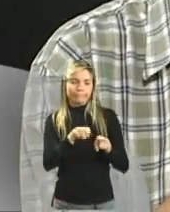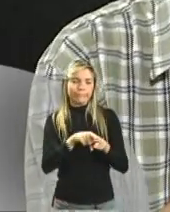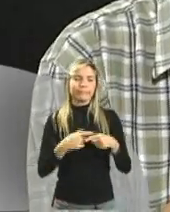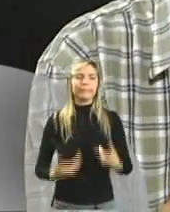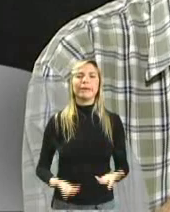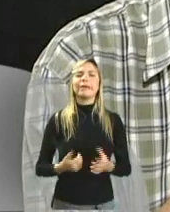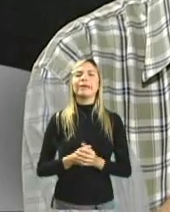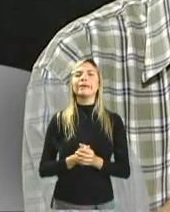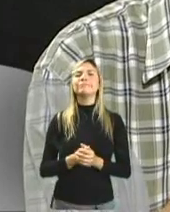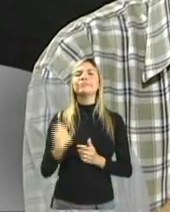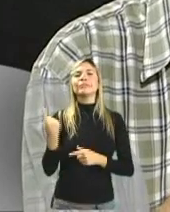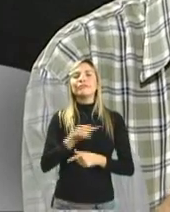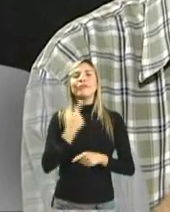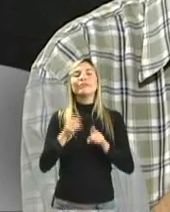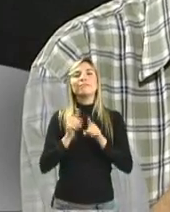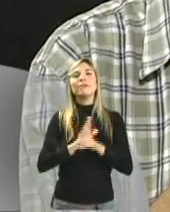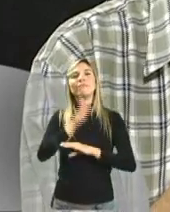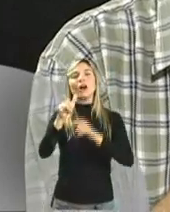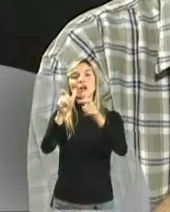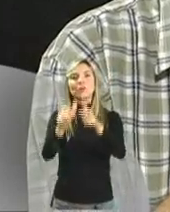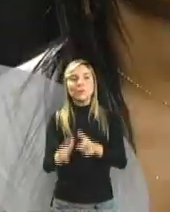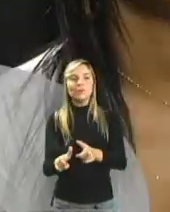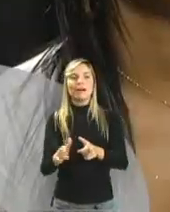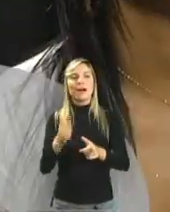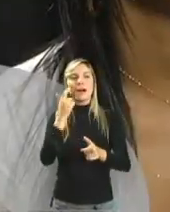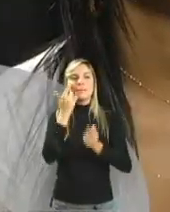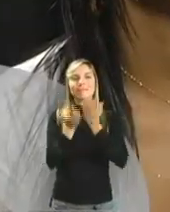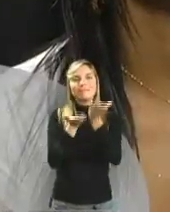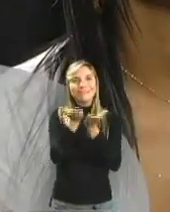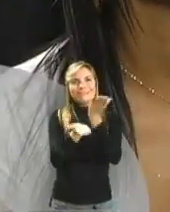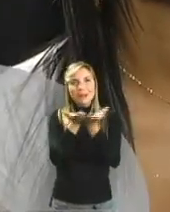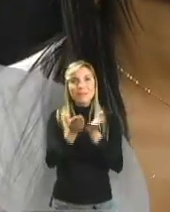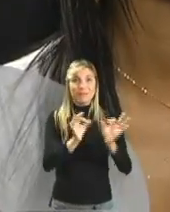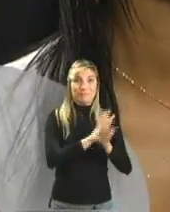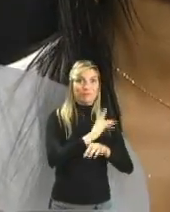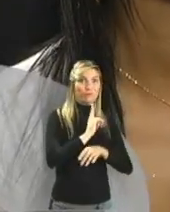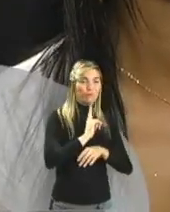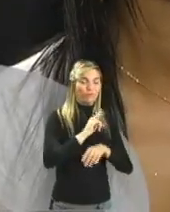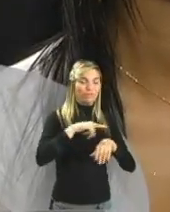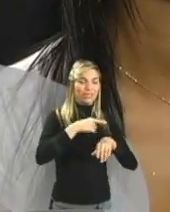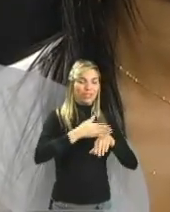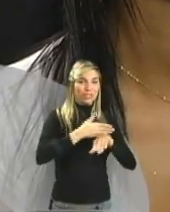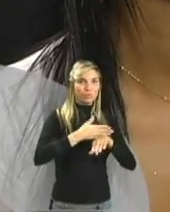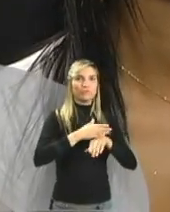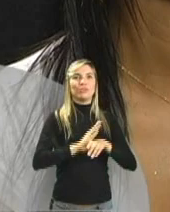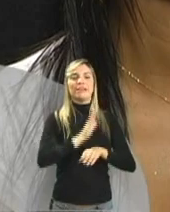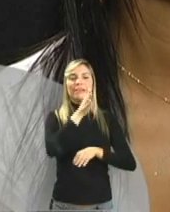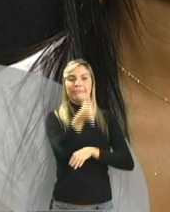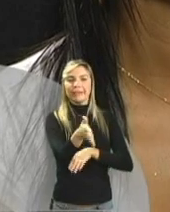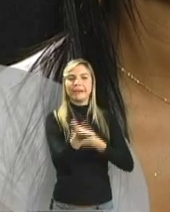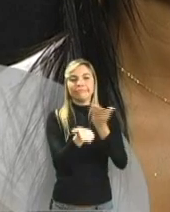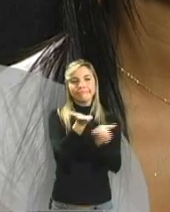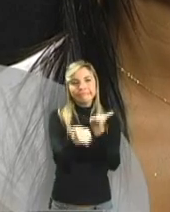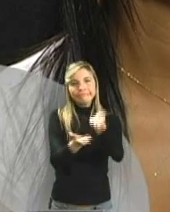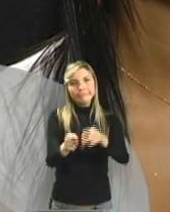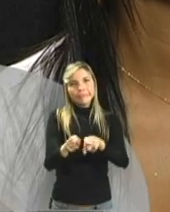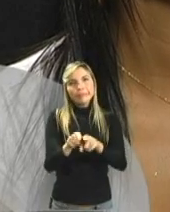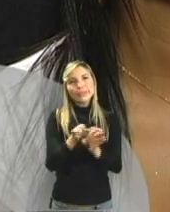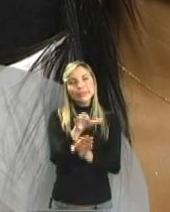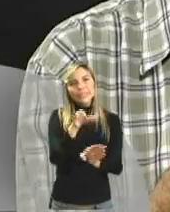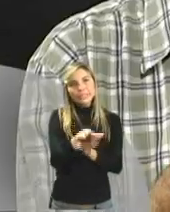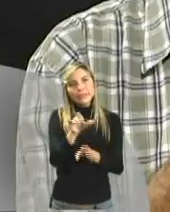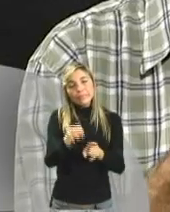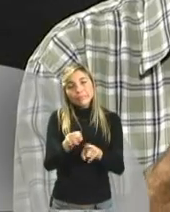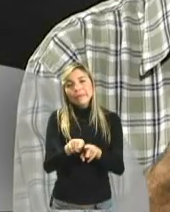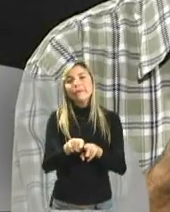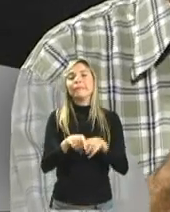Já trabalhamos na unidade de reabilitação, onde foram formados grupos de orientação a esses